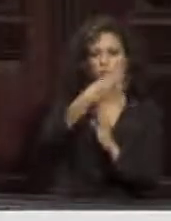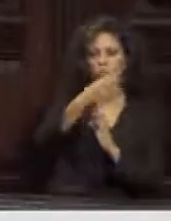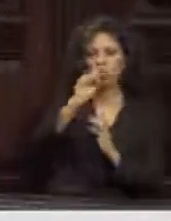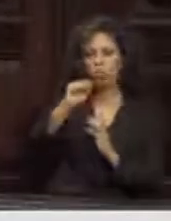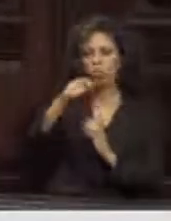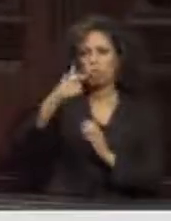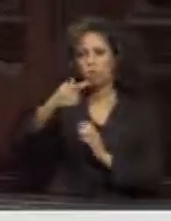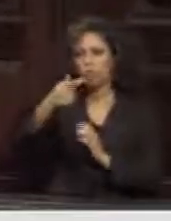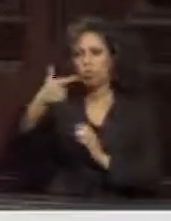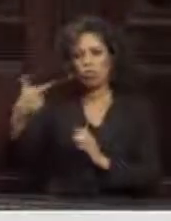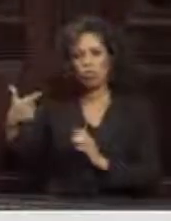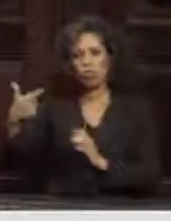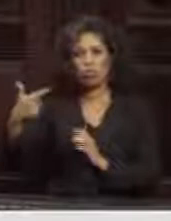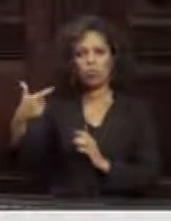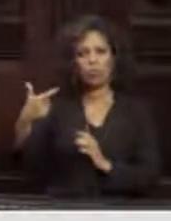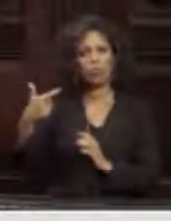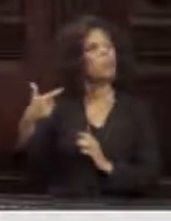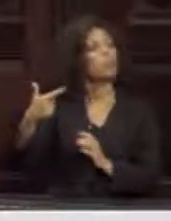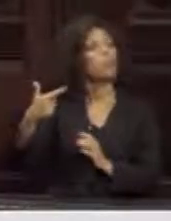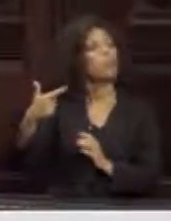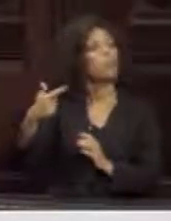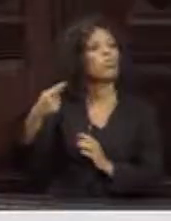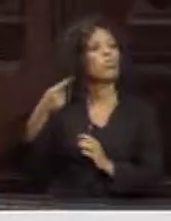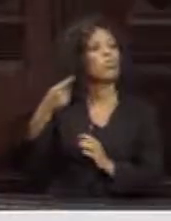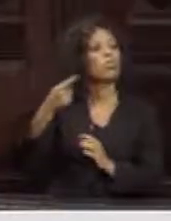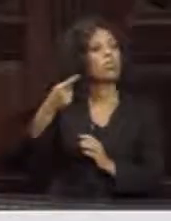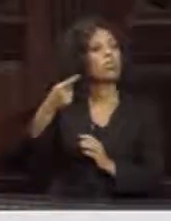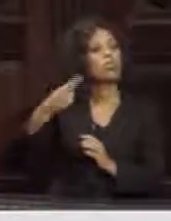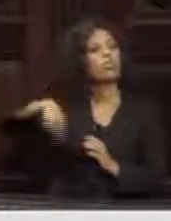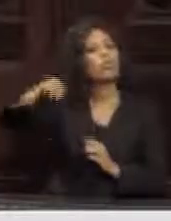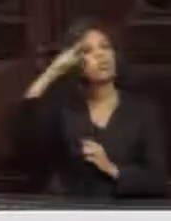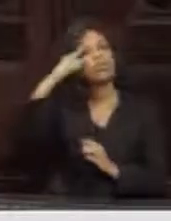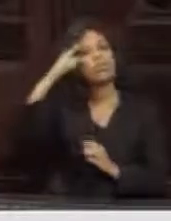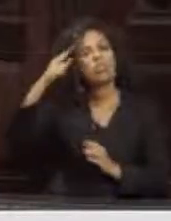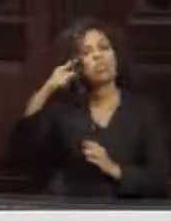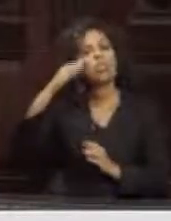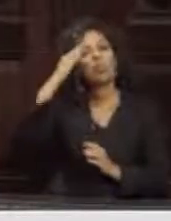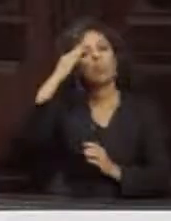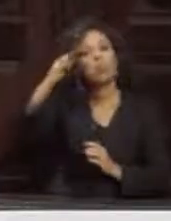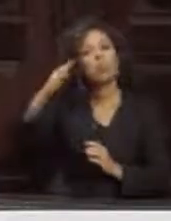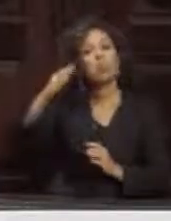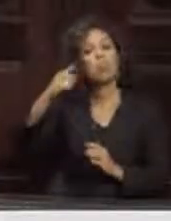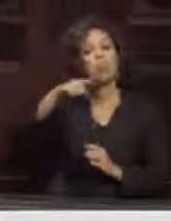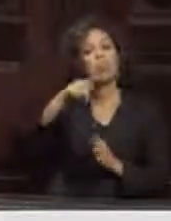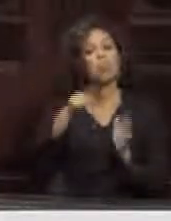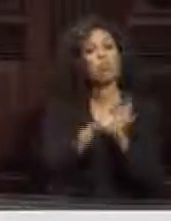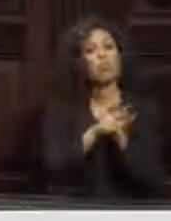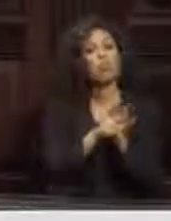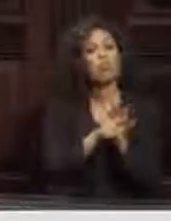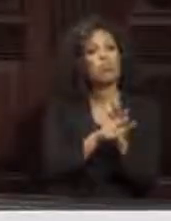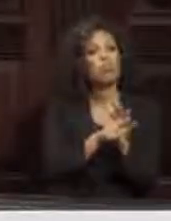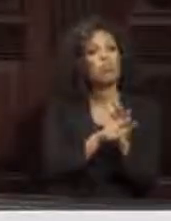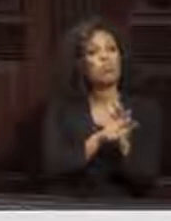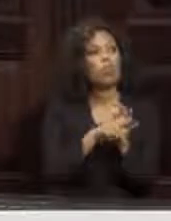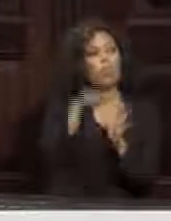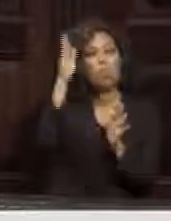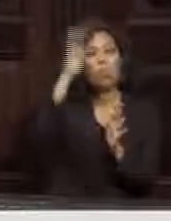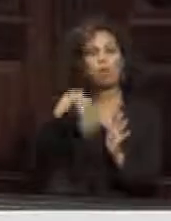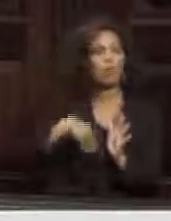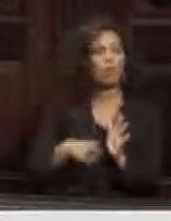3872, destacando principalmente a crueldade desses projetos, por estar embutido